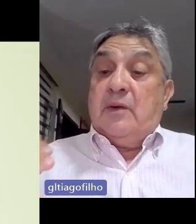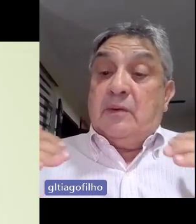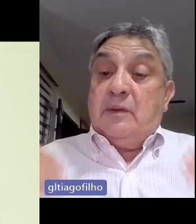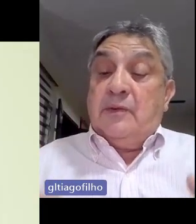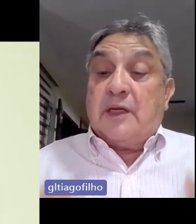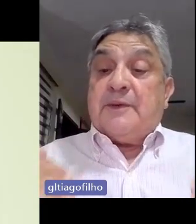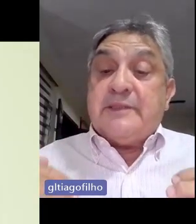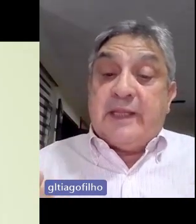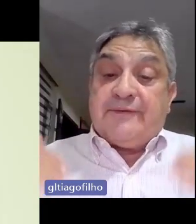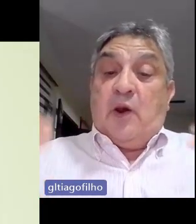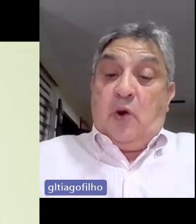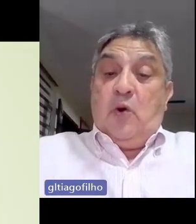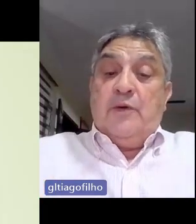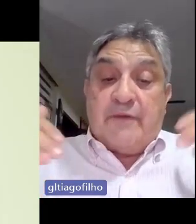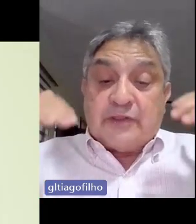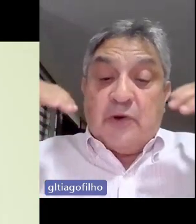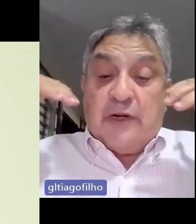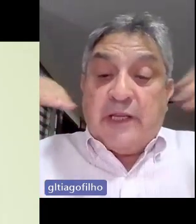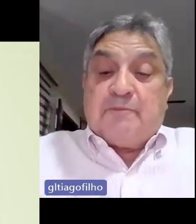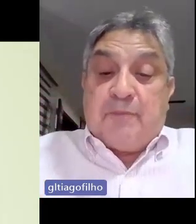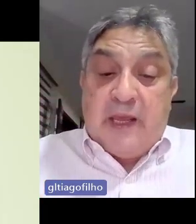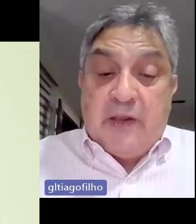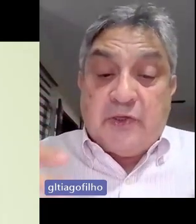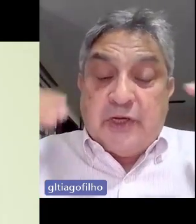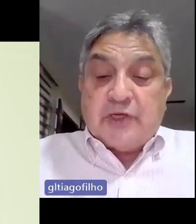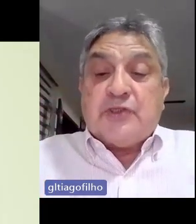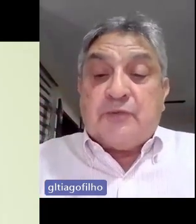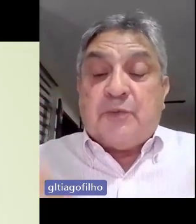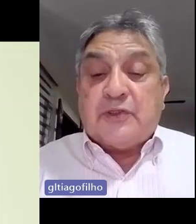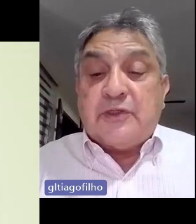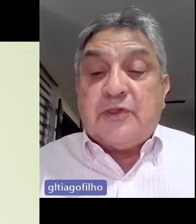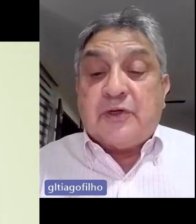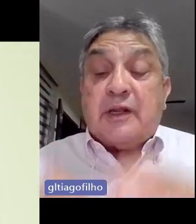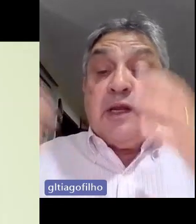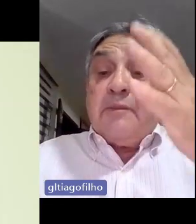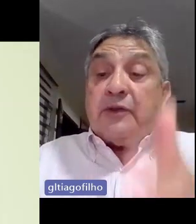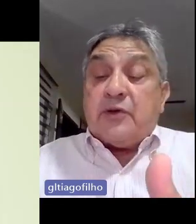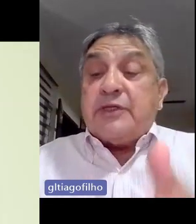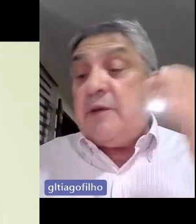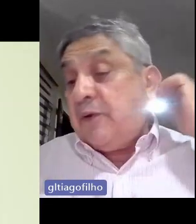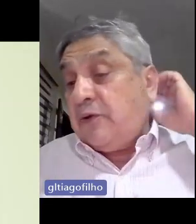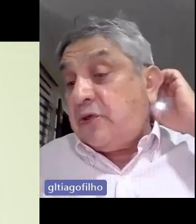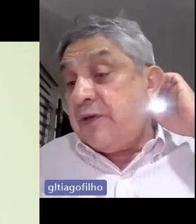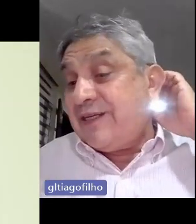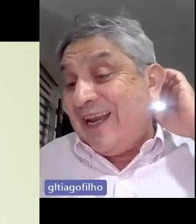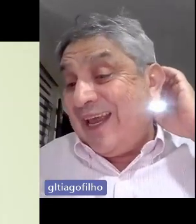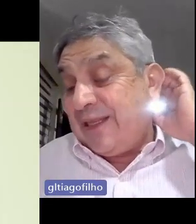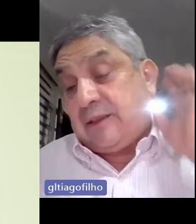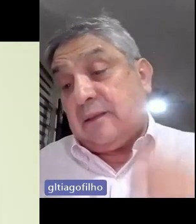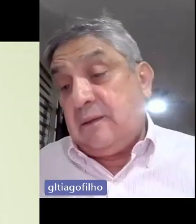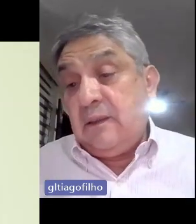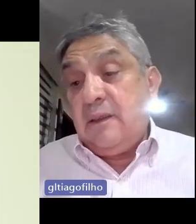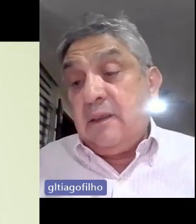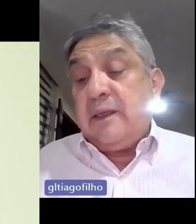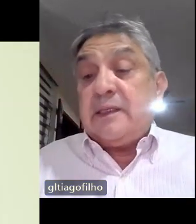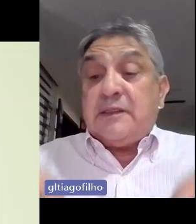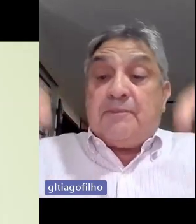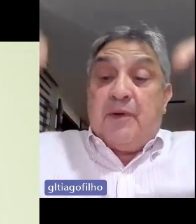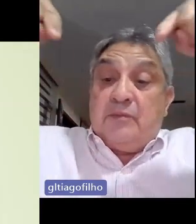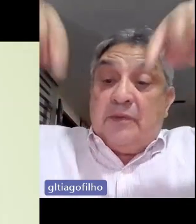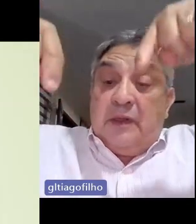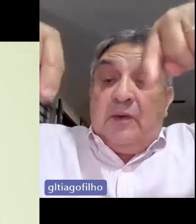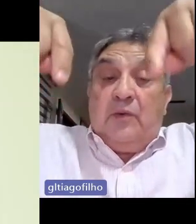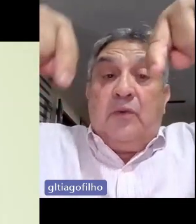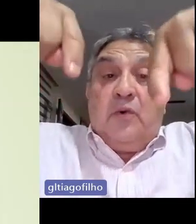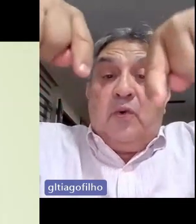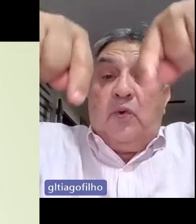que o nosso presidente vai lá, não vamos ser o grande play de energia, produção de hidrogênio. Porque o hidrogênio produz com energia elétrica. Né?